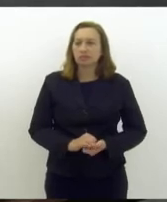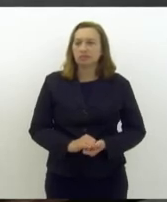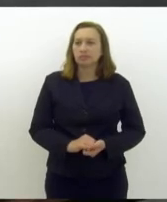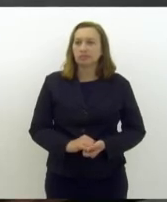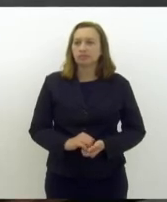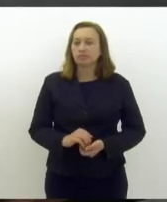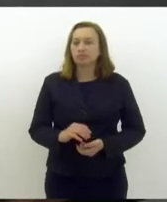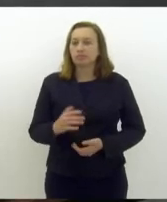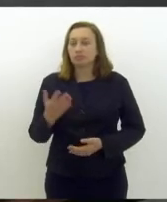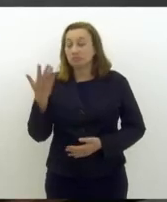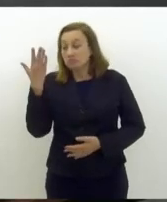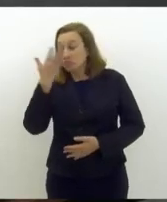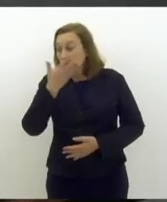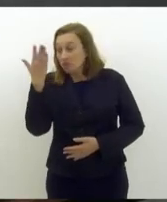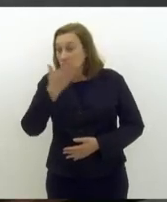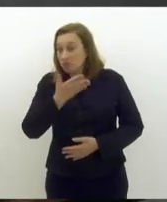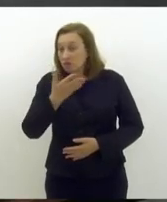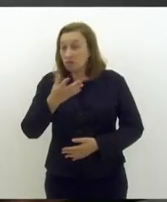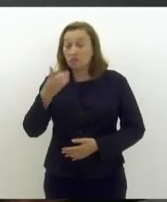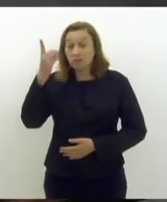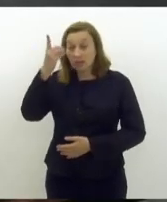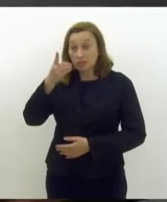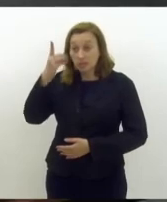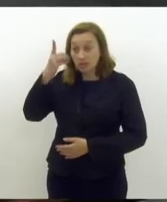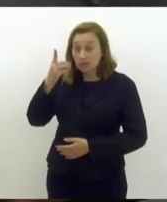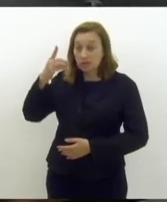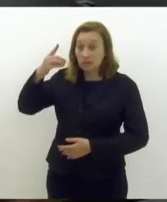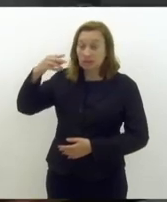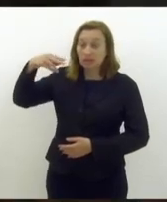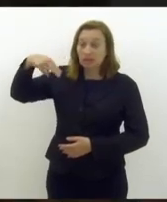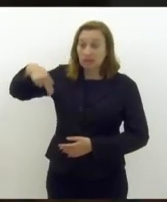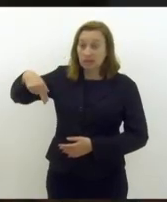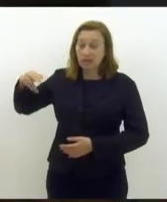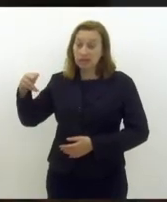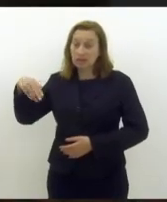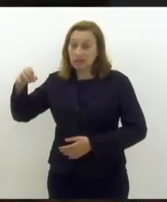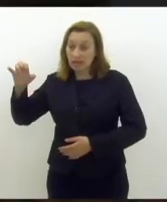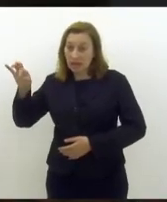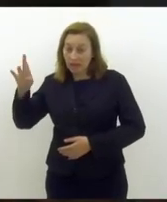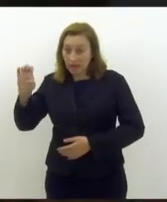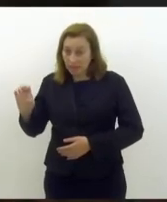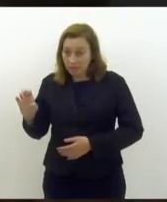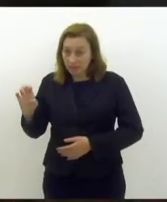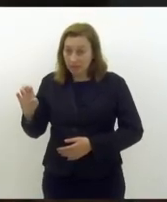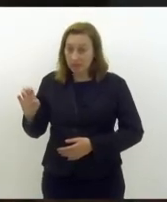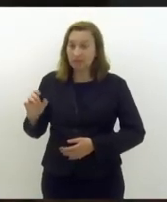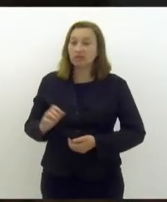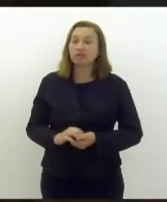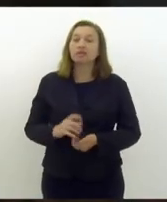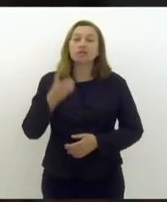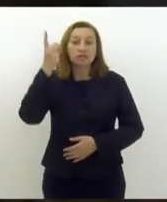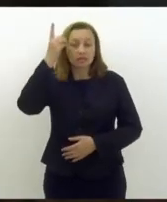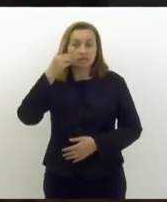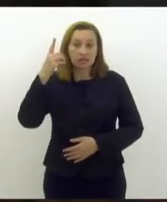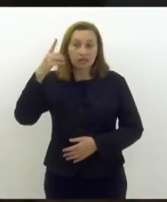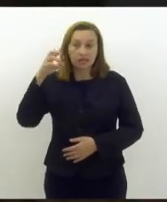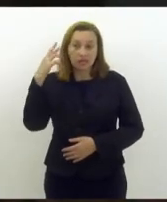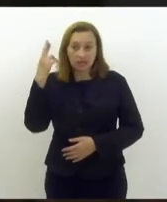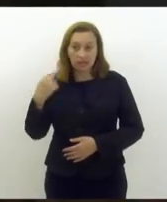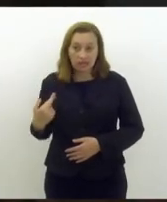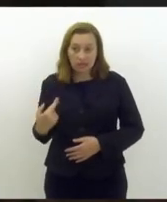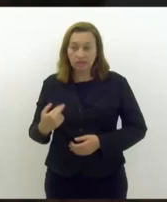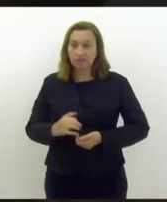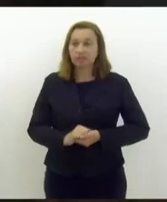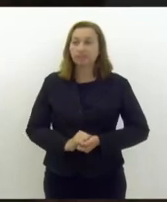não verificada a presença do deputado Guilherme Schleder passa a ser a próxima moradora inscrita deputada Renata Souza